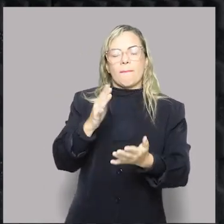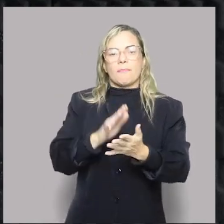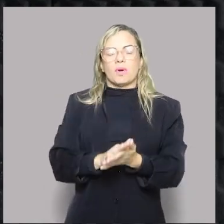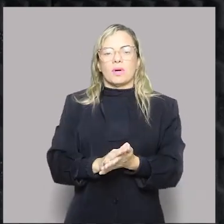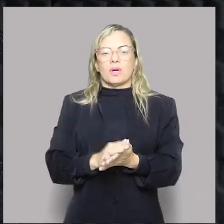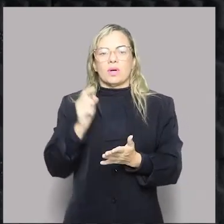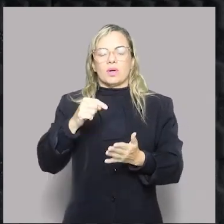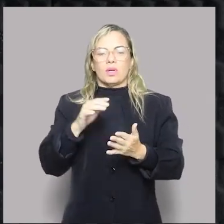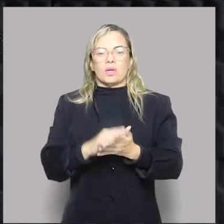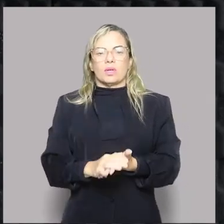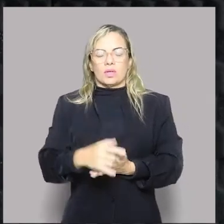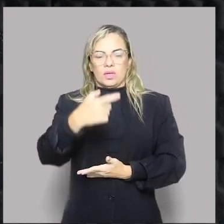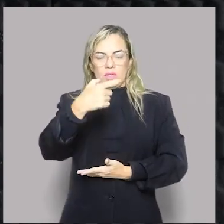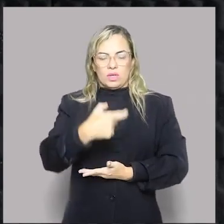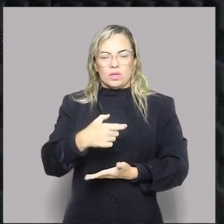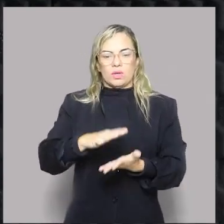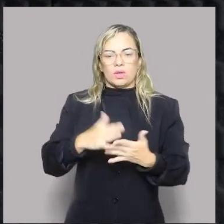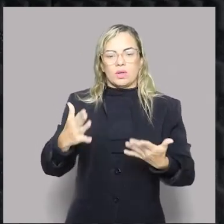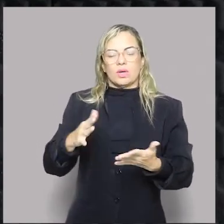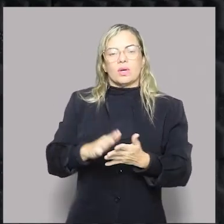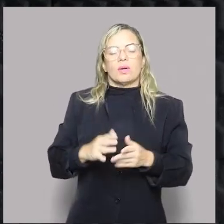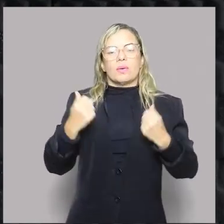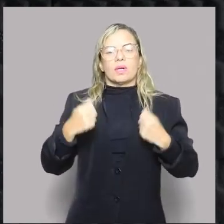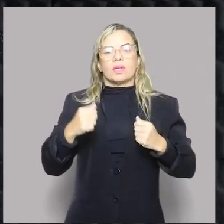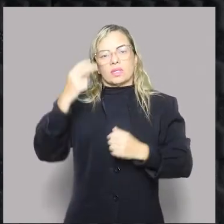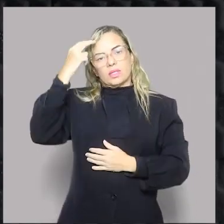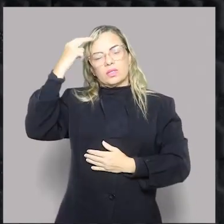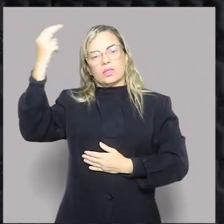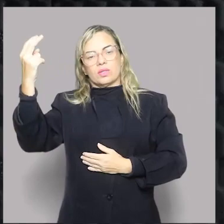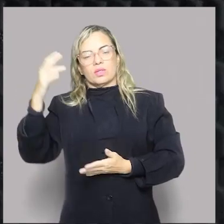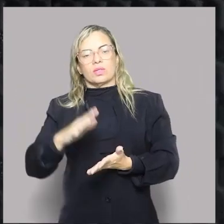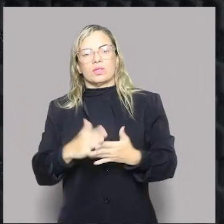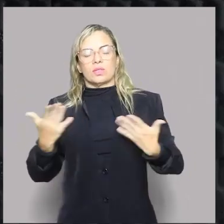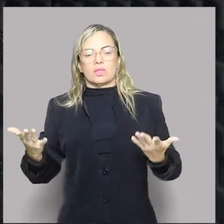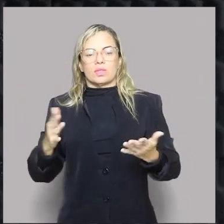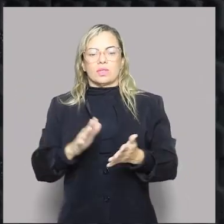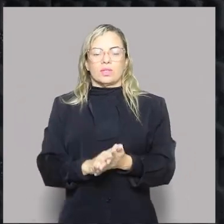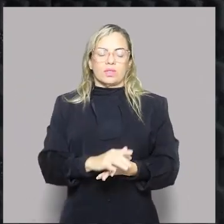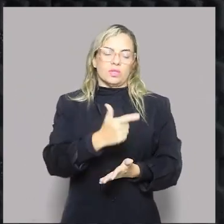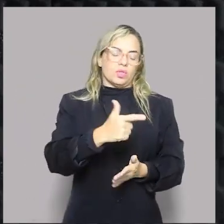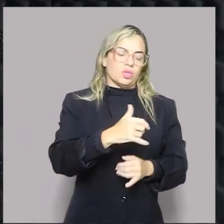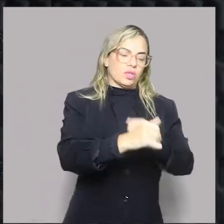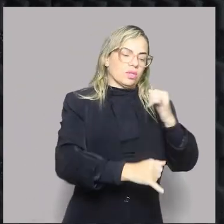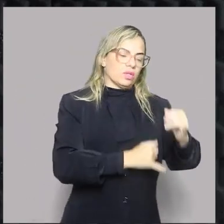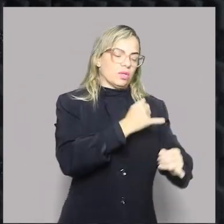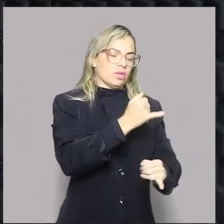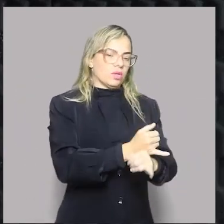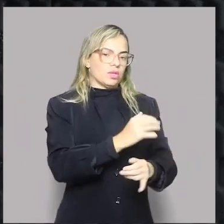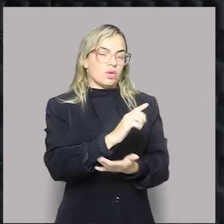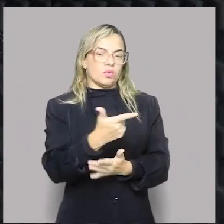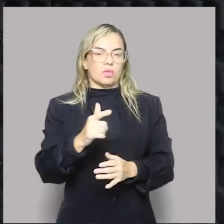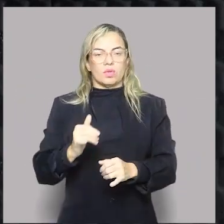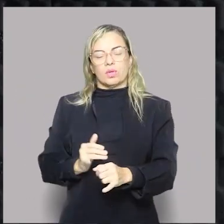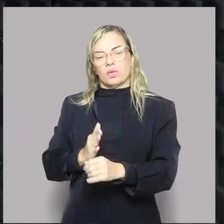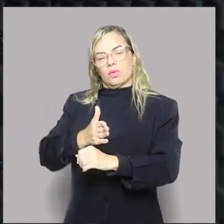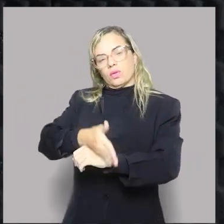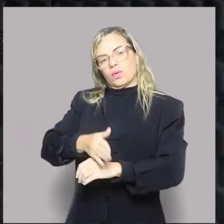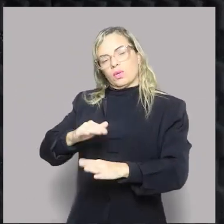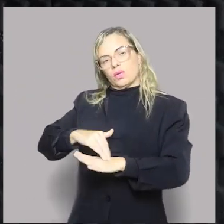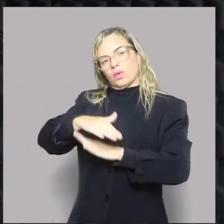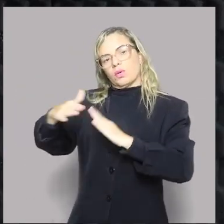anteriormente, a sociedade estará destinada ao que o sociólogo brasileiro Sérgio Amadeu, na